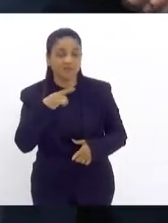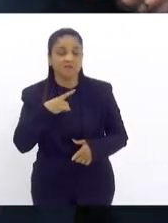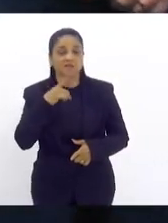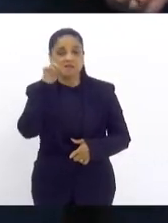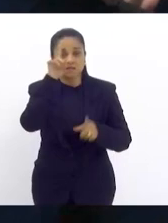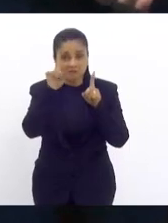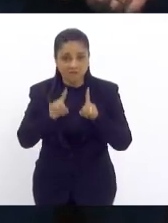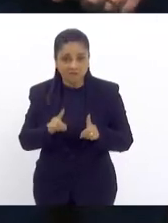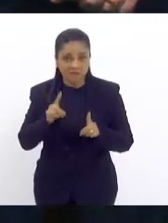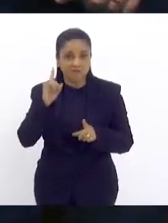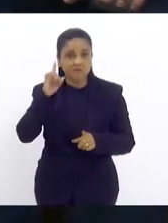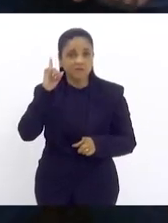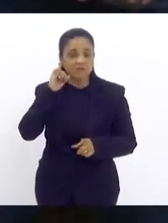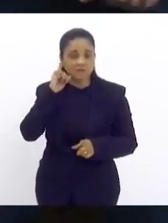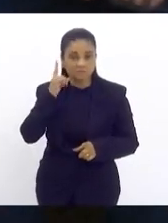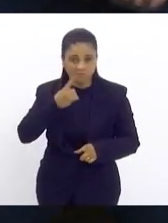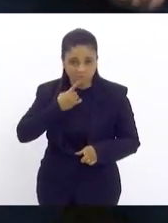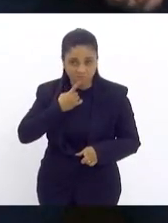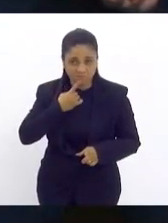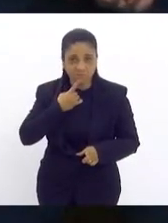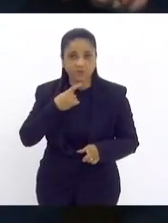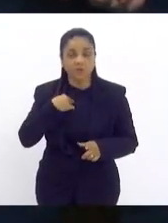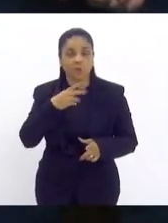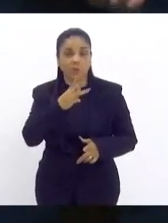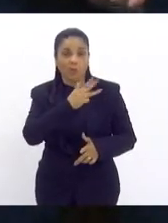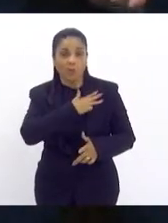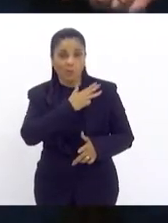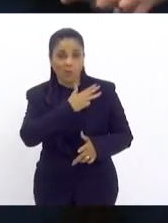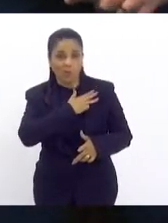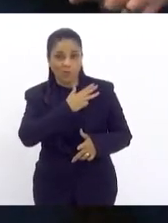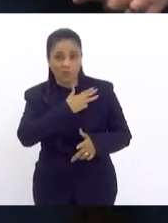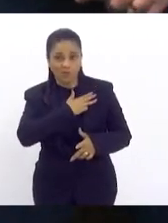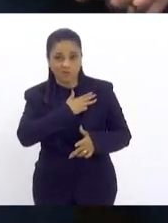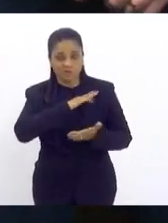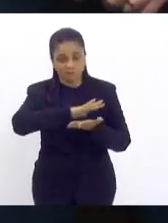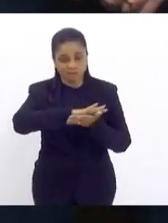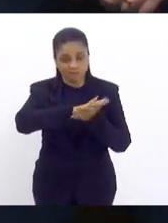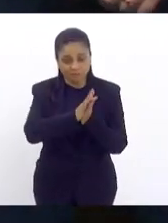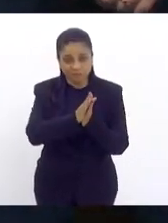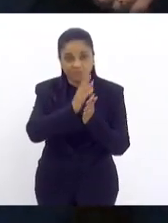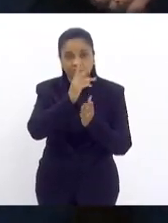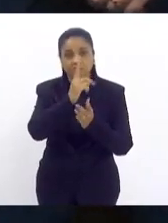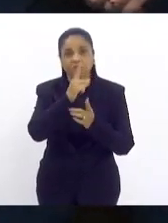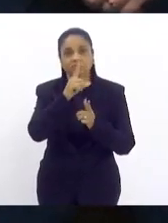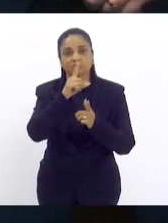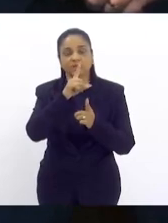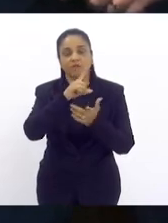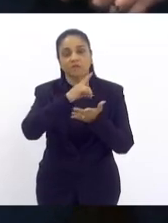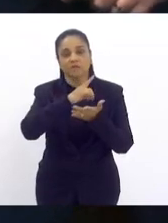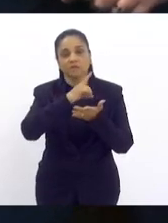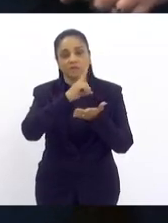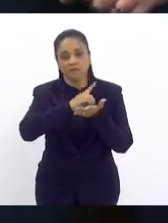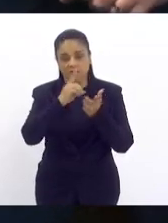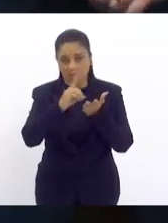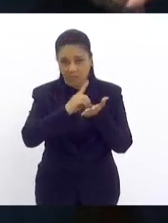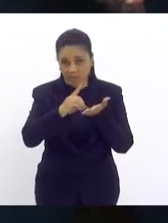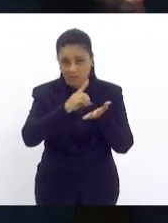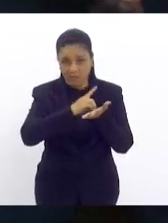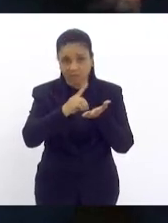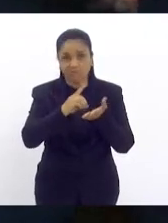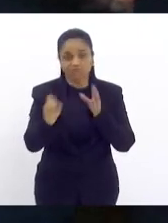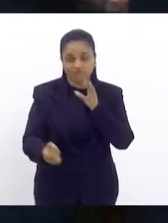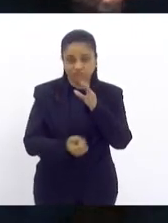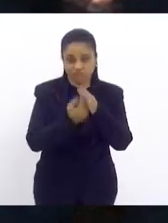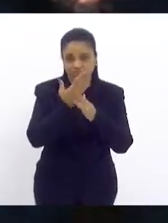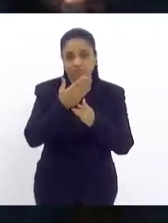presidente decretou né extinguiu A Diretoria de políticas e educação bilíngue para surdos que foi criada no âmbito do Ministério da Educação